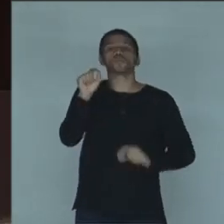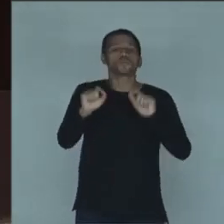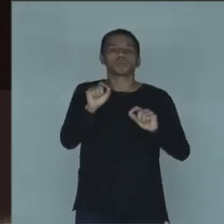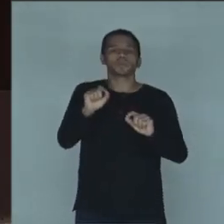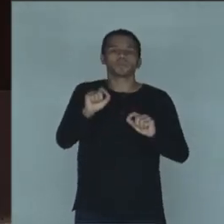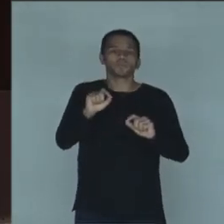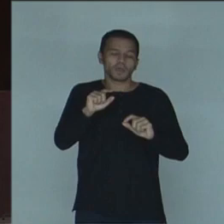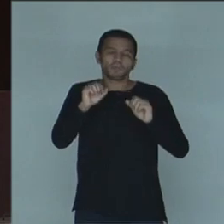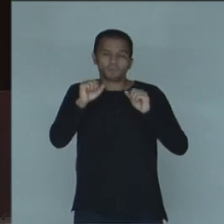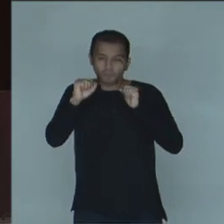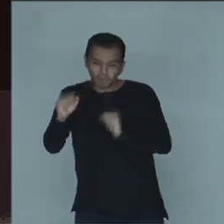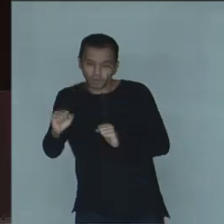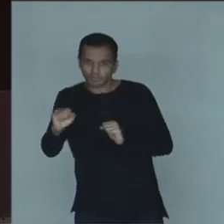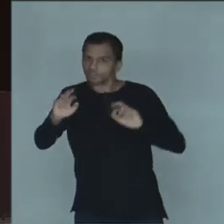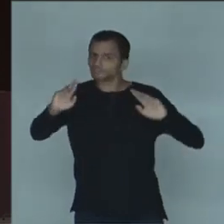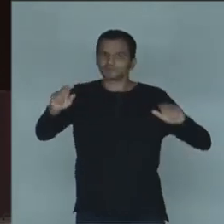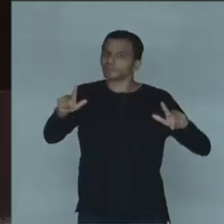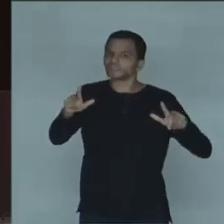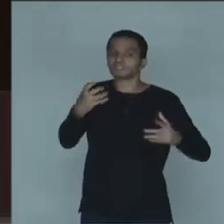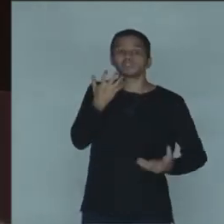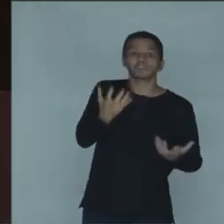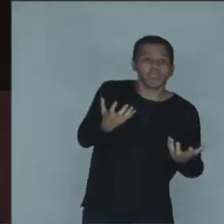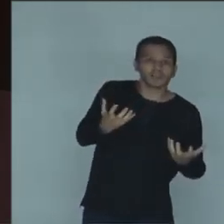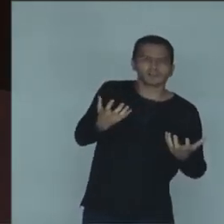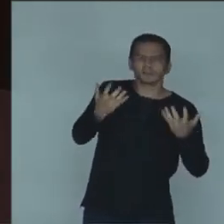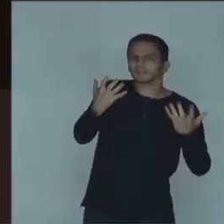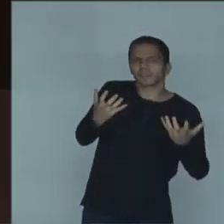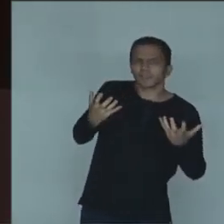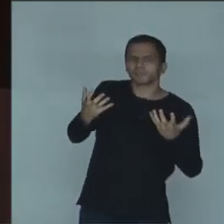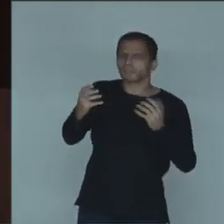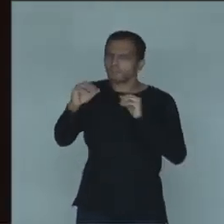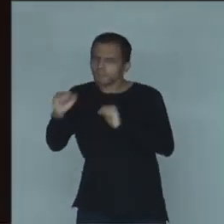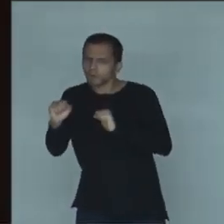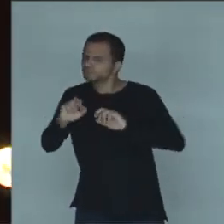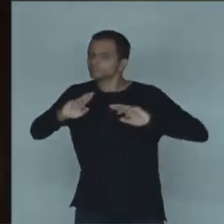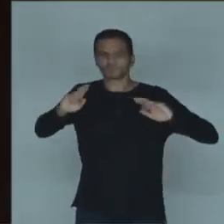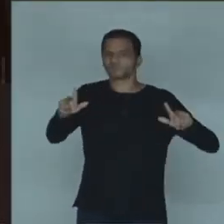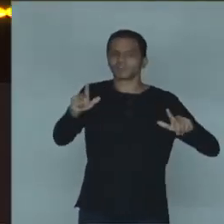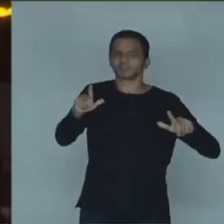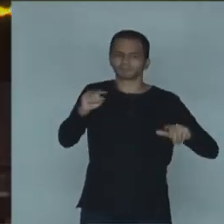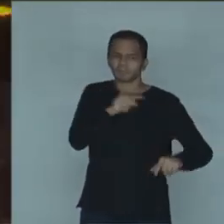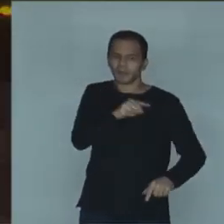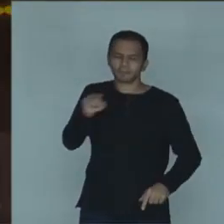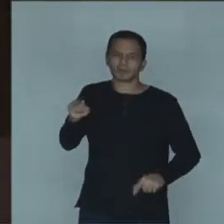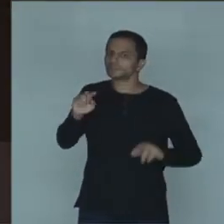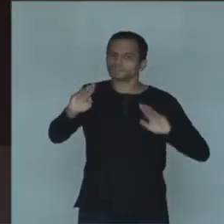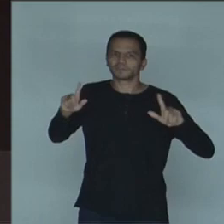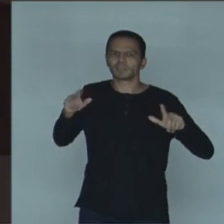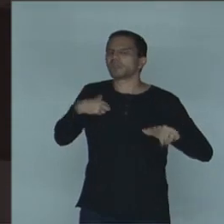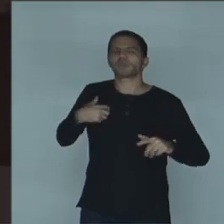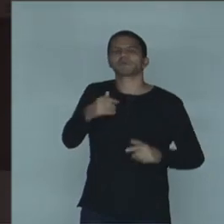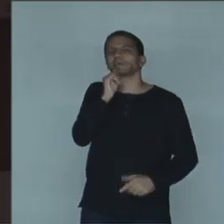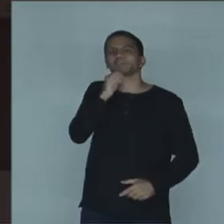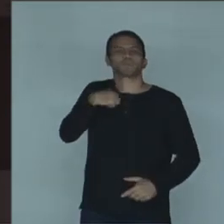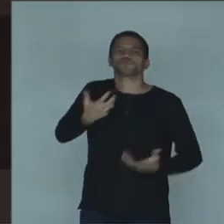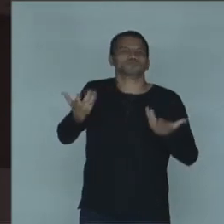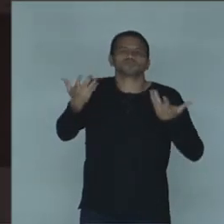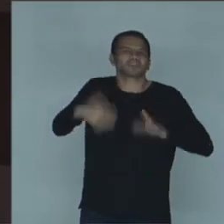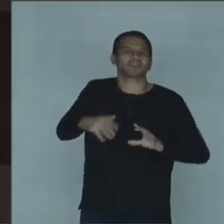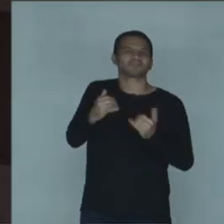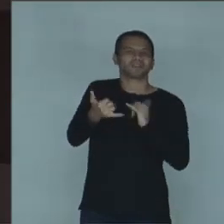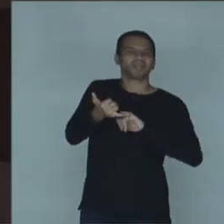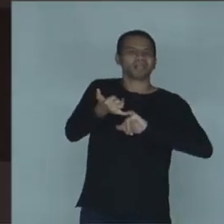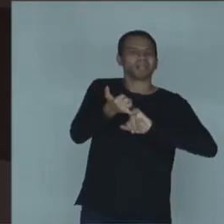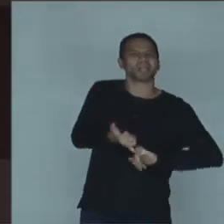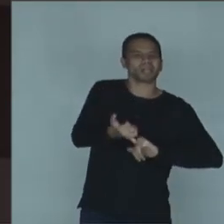querer é querer eu não quero Adultério eu não quero eu não quero ficar escondendo meu celular para minha mulher fica